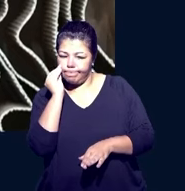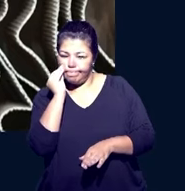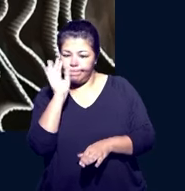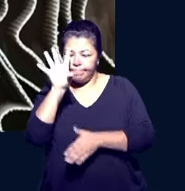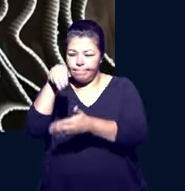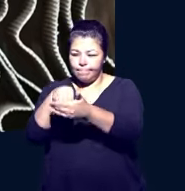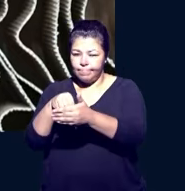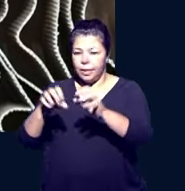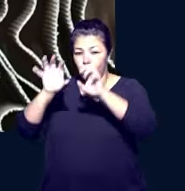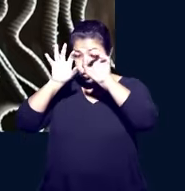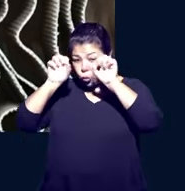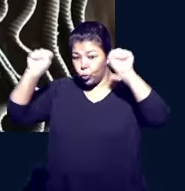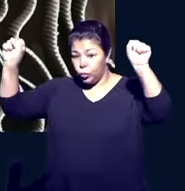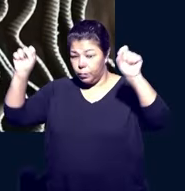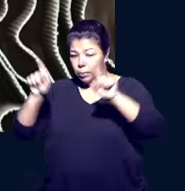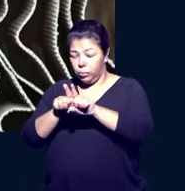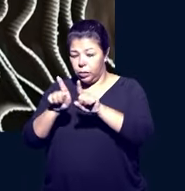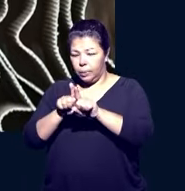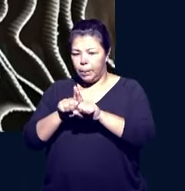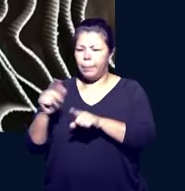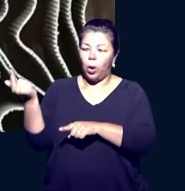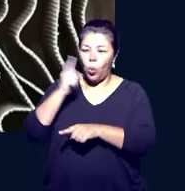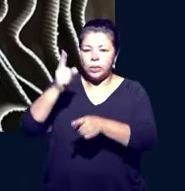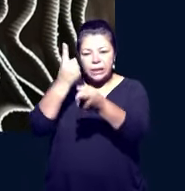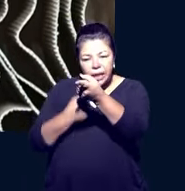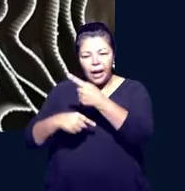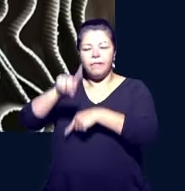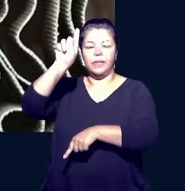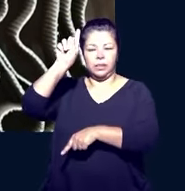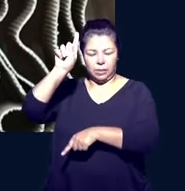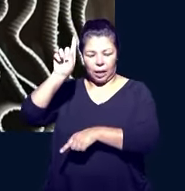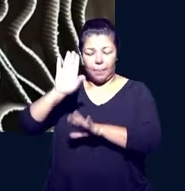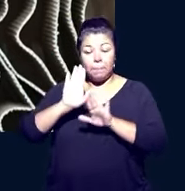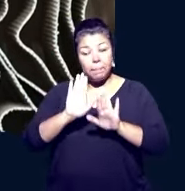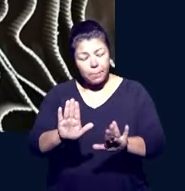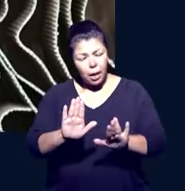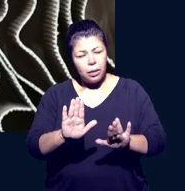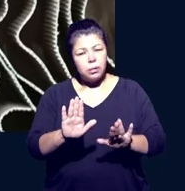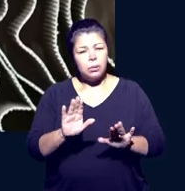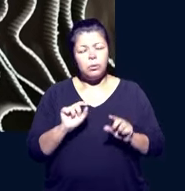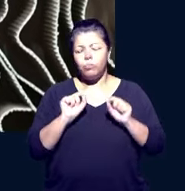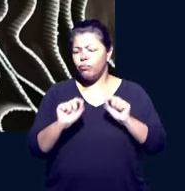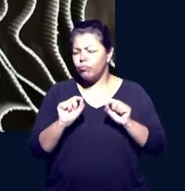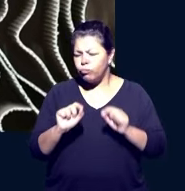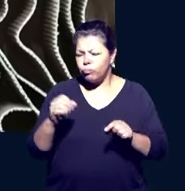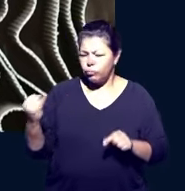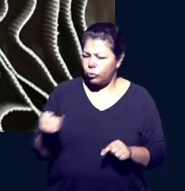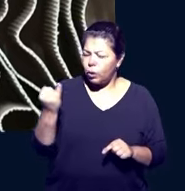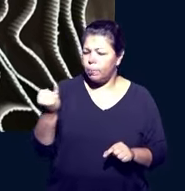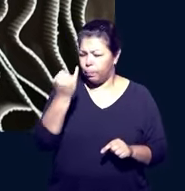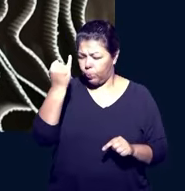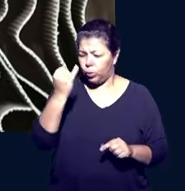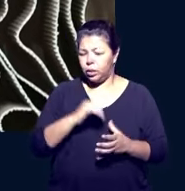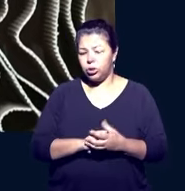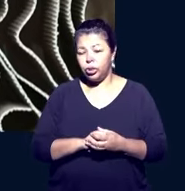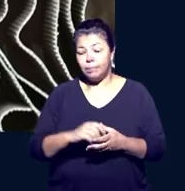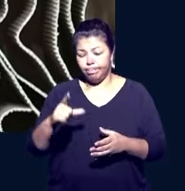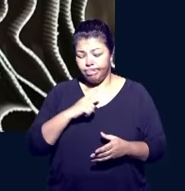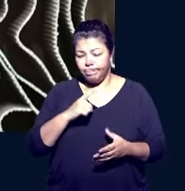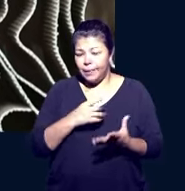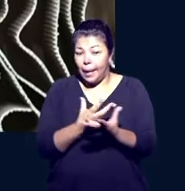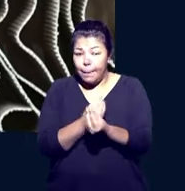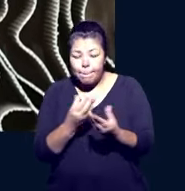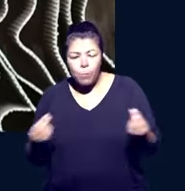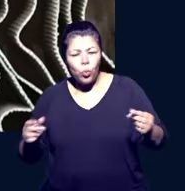reverter avanço da reforma tributária agora Um Ponto Central é que eh centenas milhares de